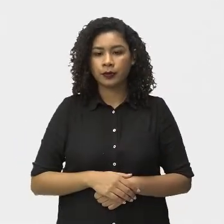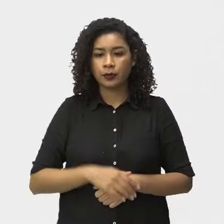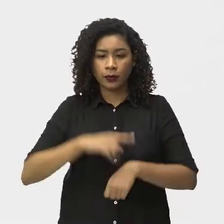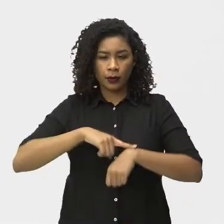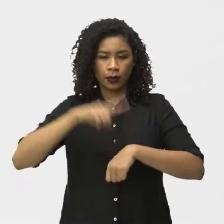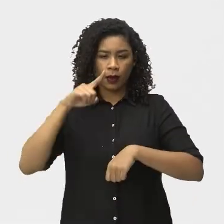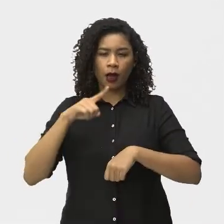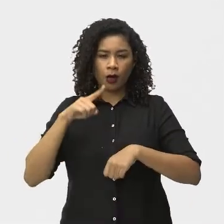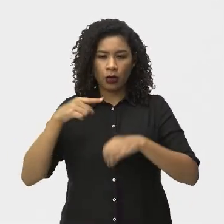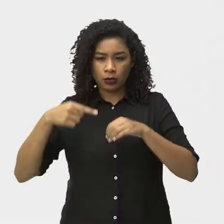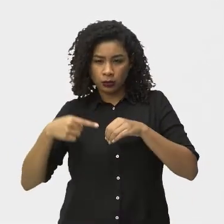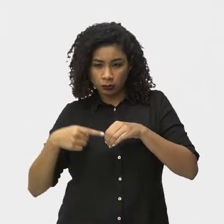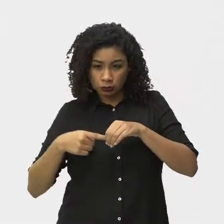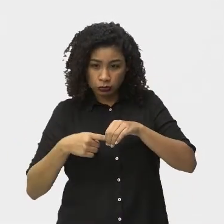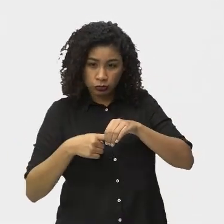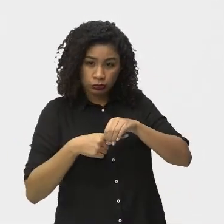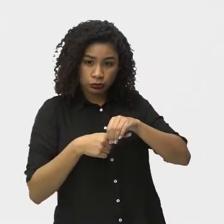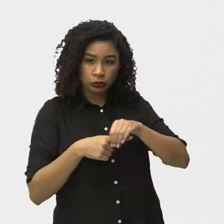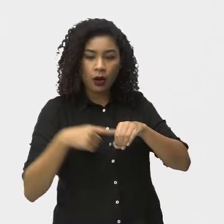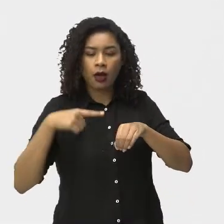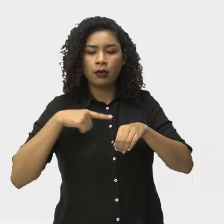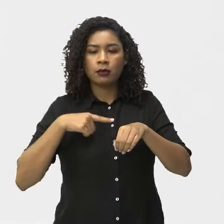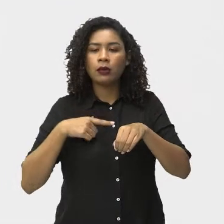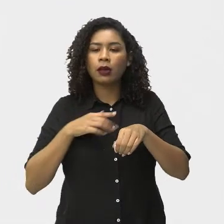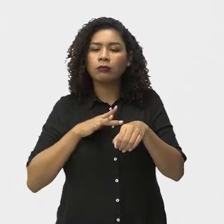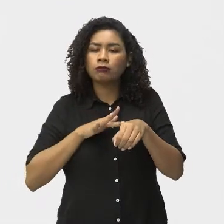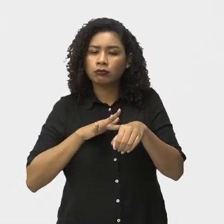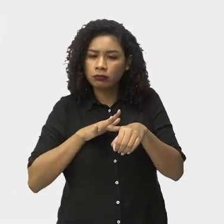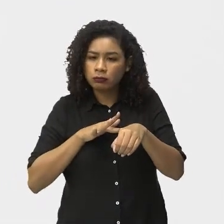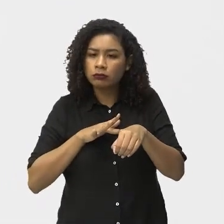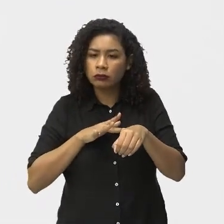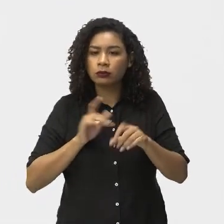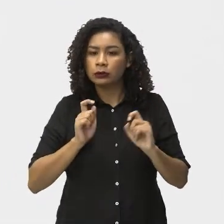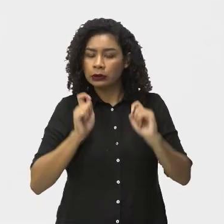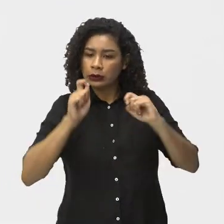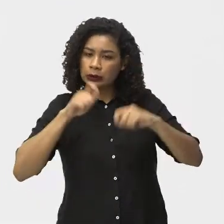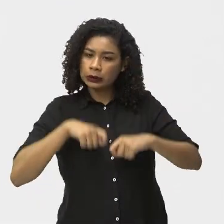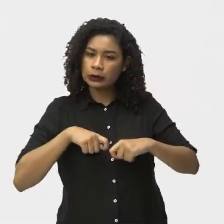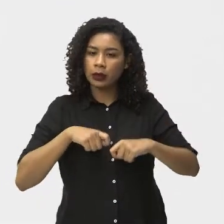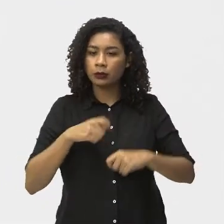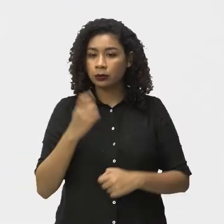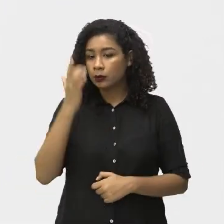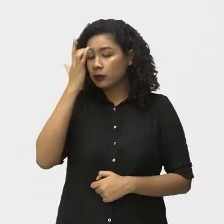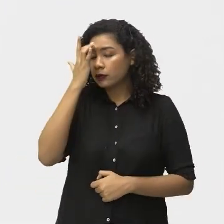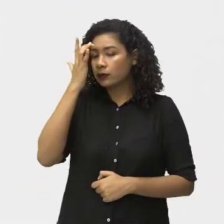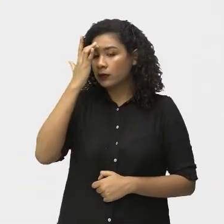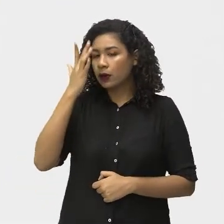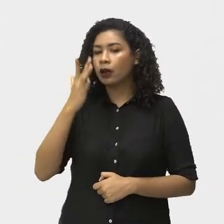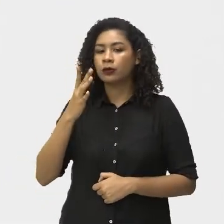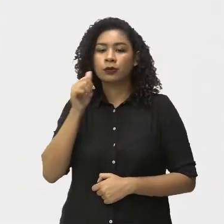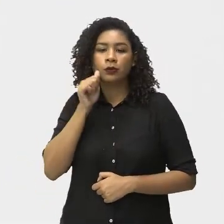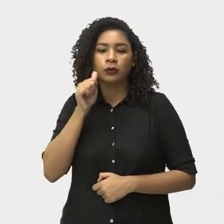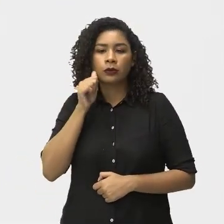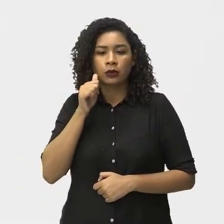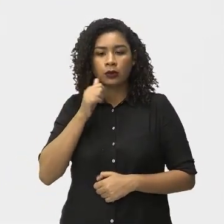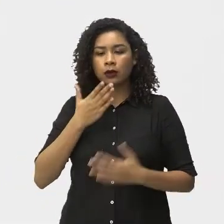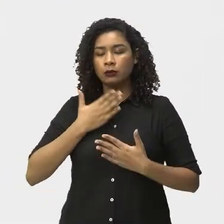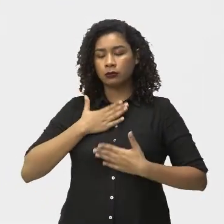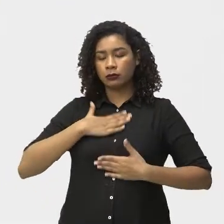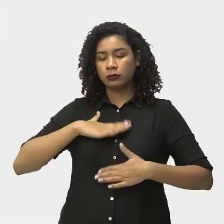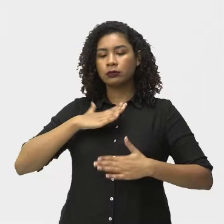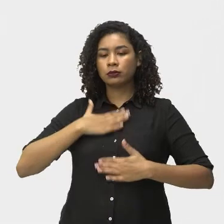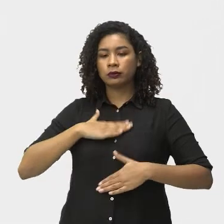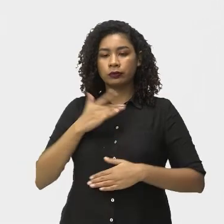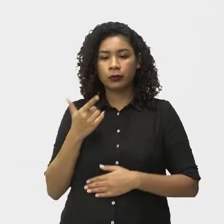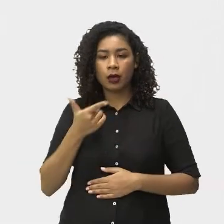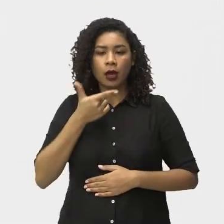seja relaxada a musculatura e facilite ali o momento de penetração, né, para que aconteça posteriormente a